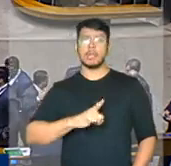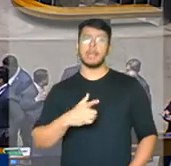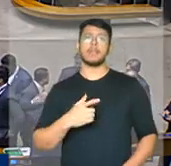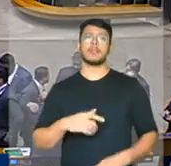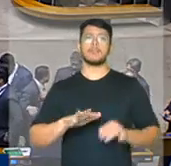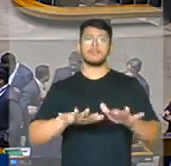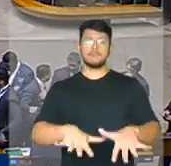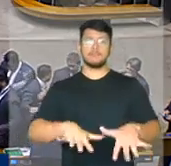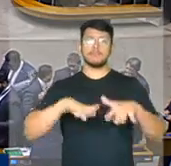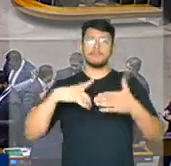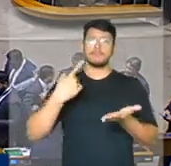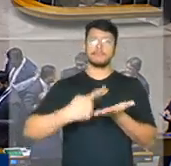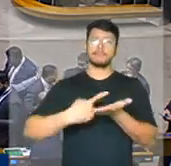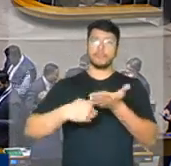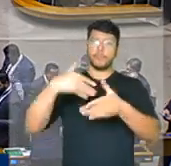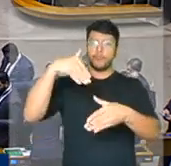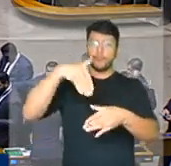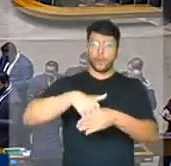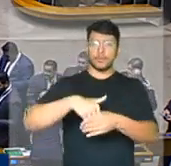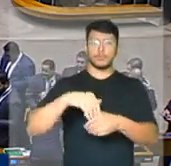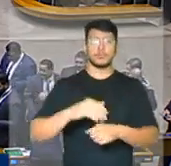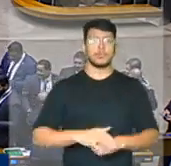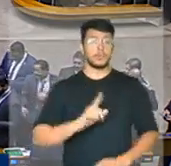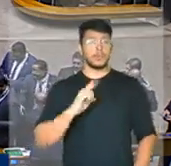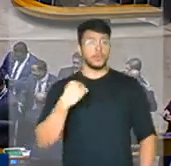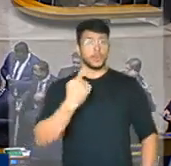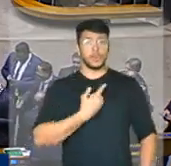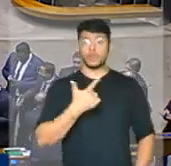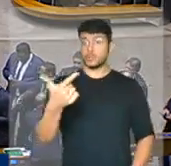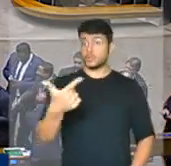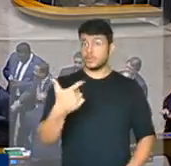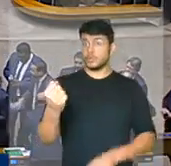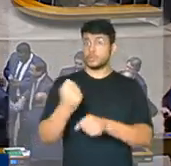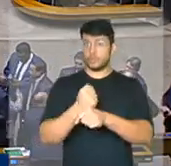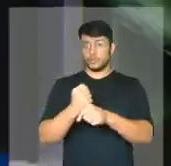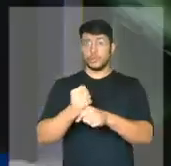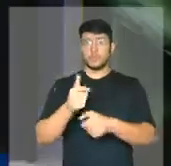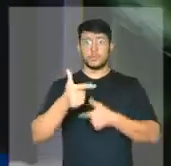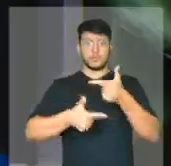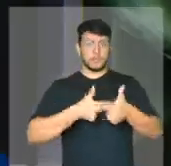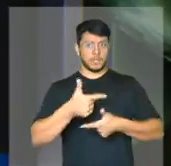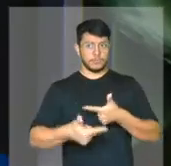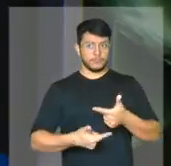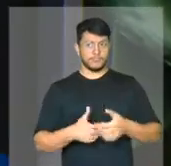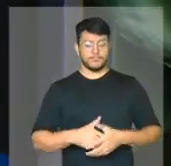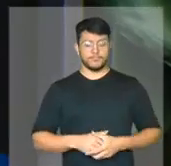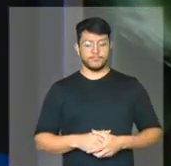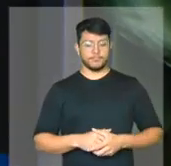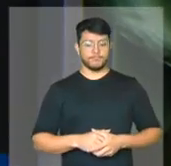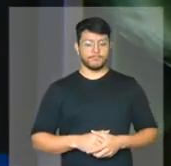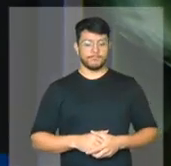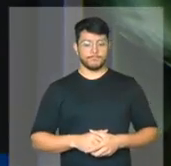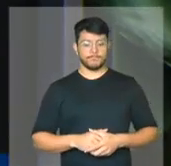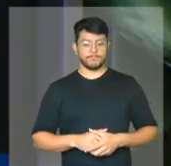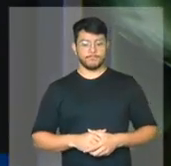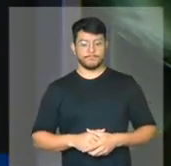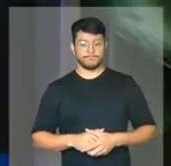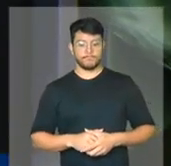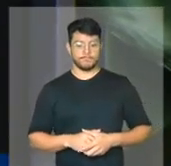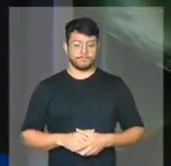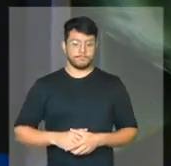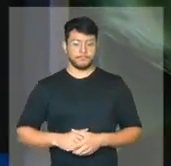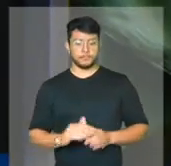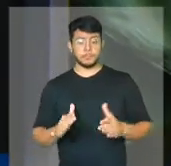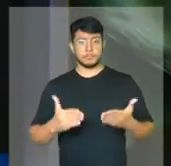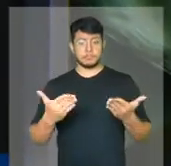deliberativa do segundo ano de trabalho dessa legislatura. E nós começamos o